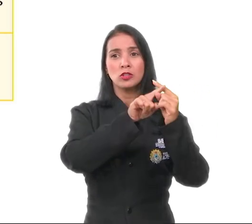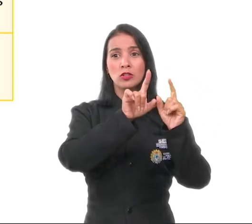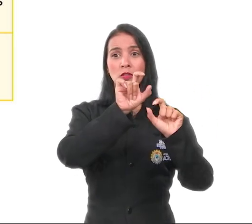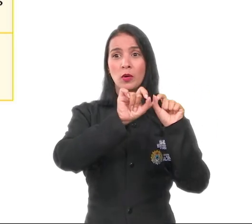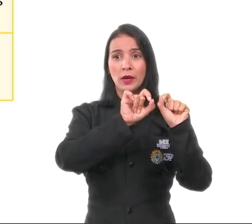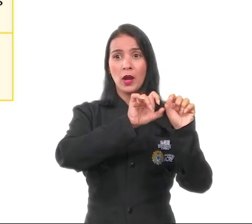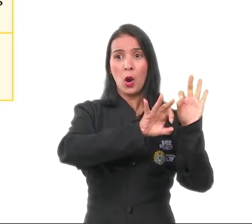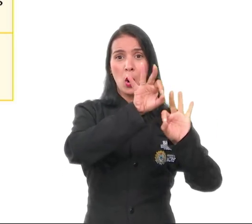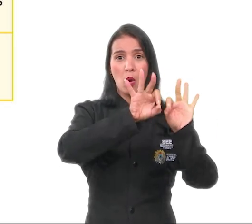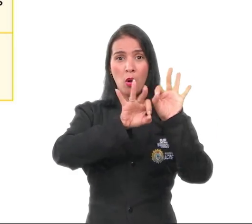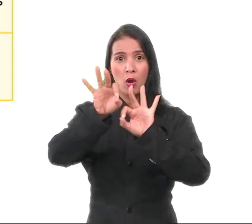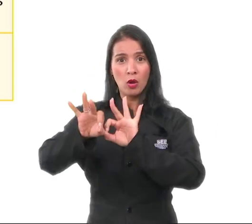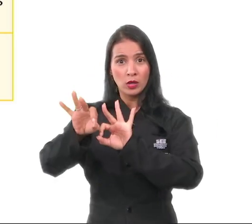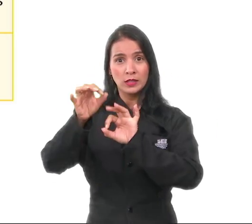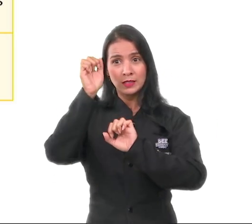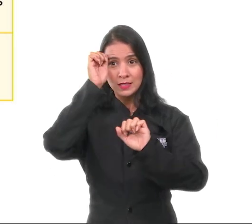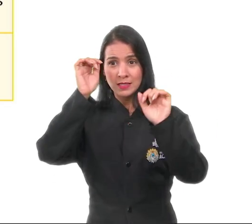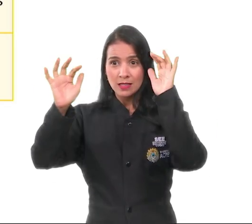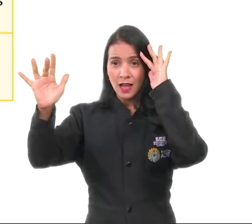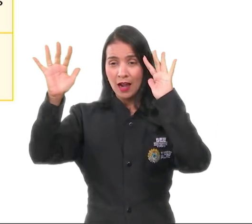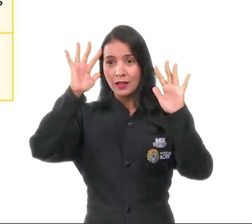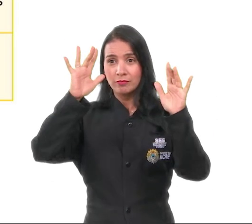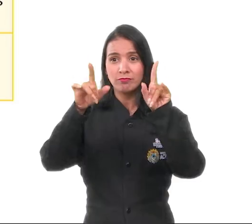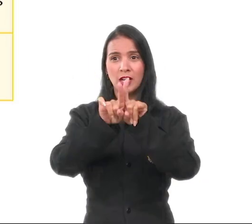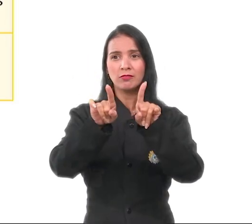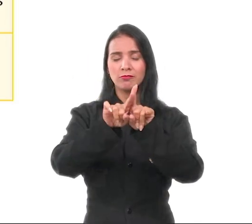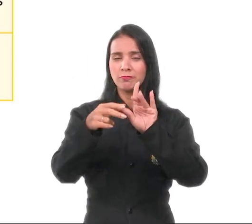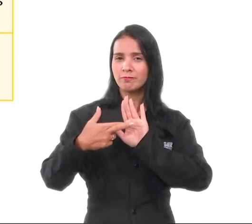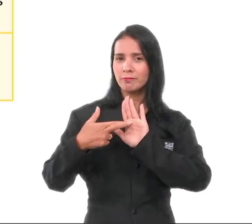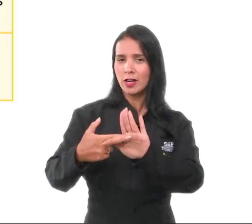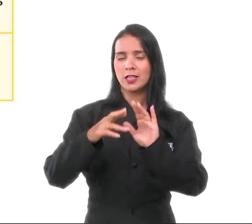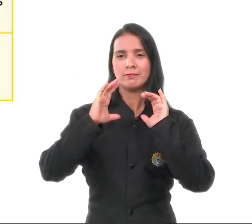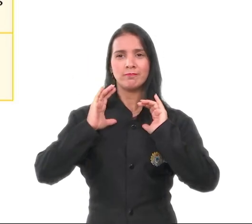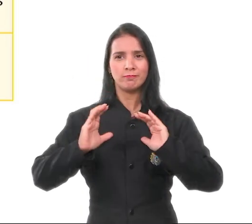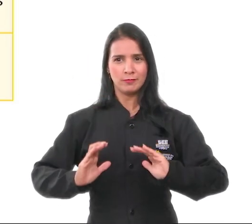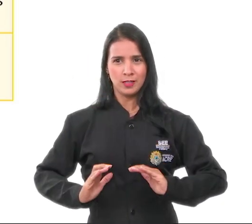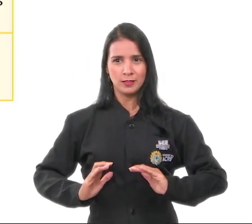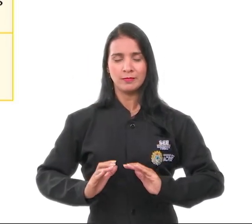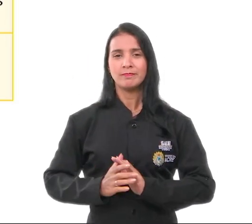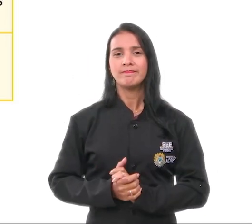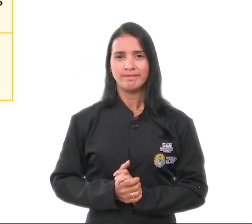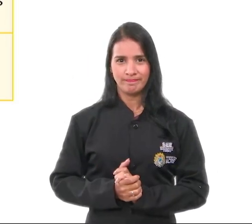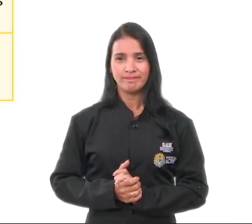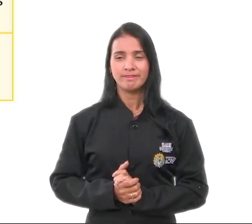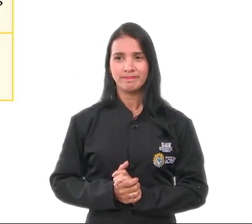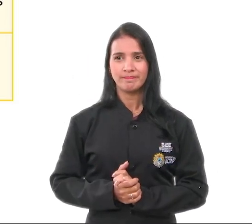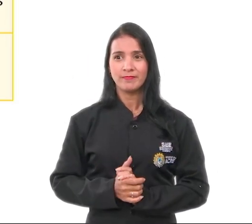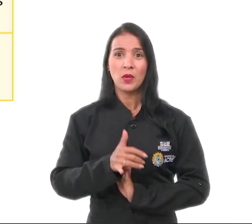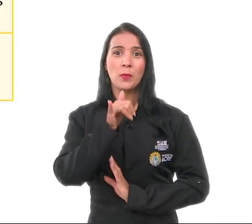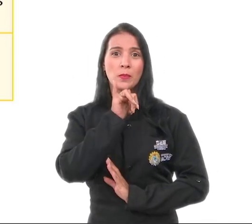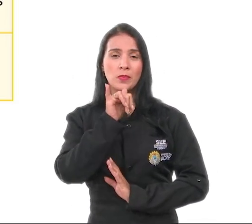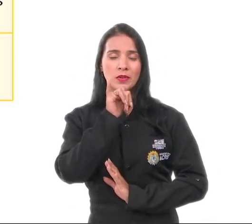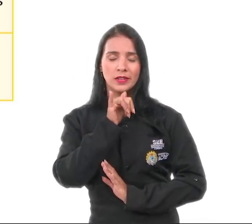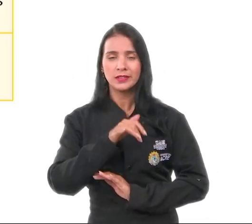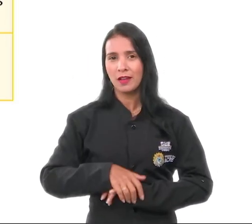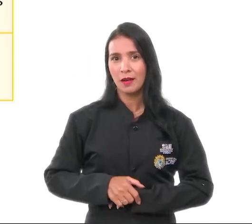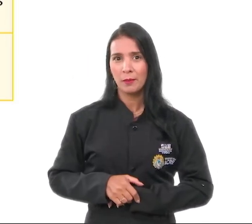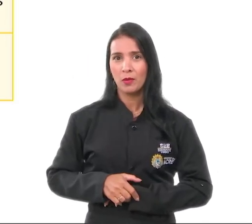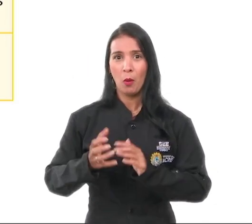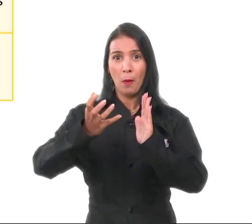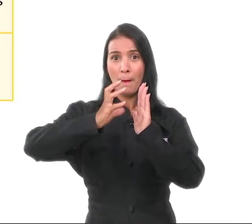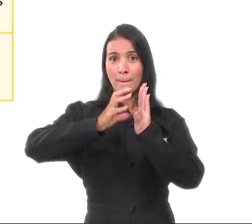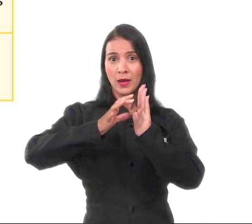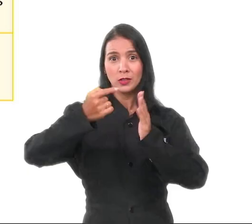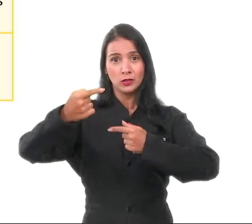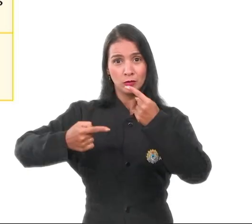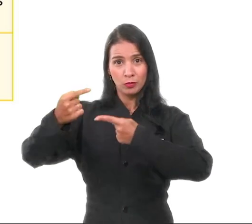e ideologias e representar cidadãos. E como exemplo, está sendo colocado aqui